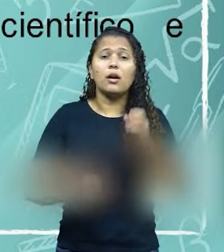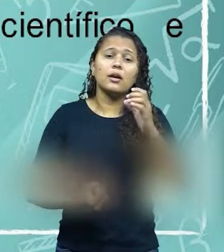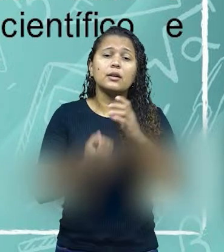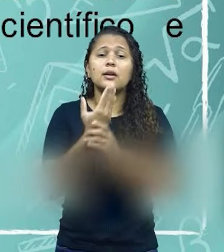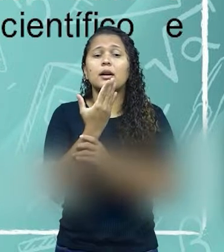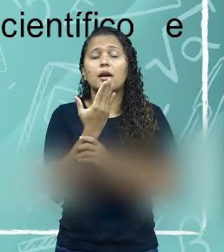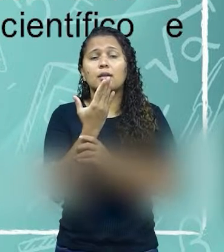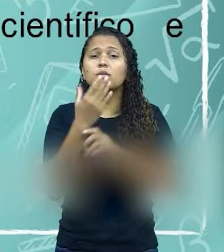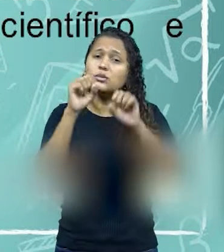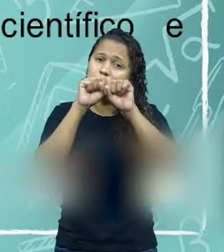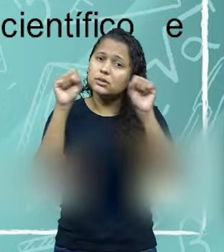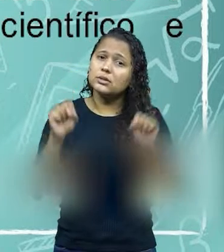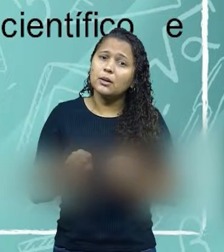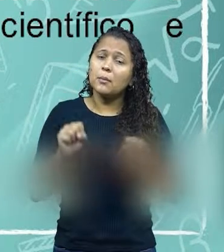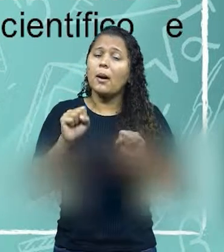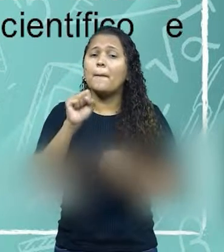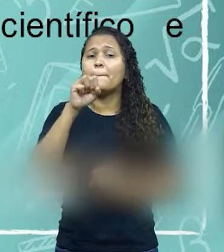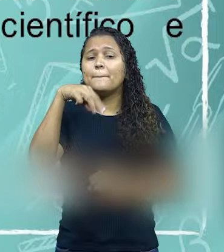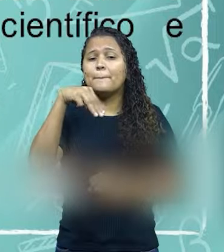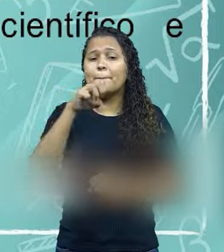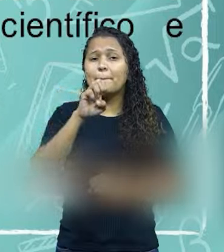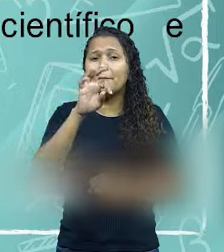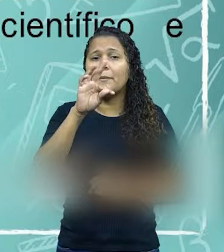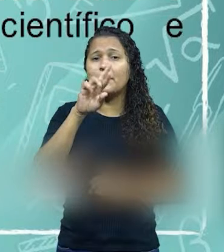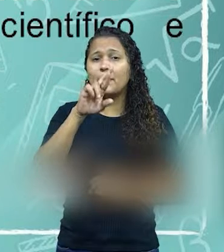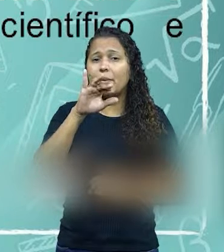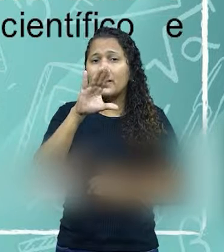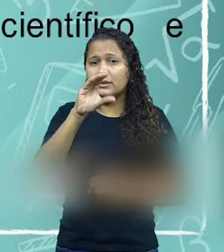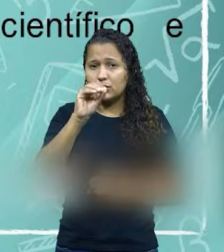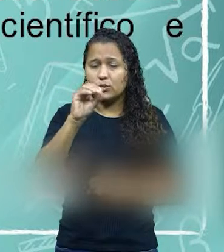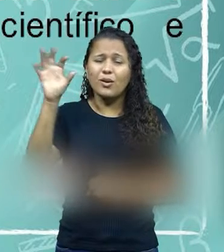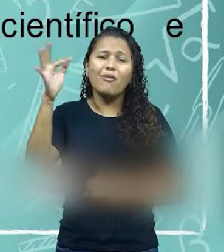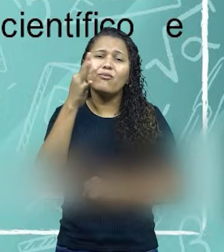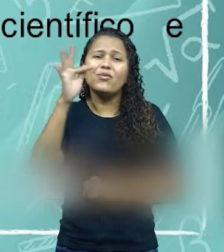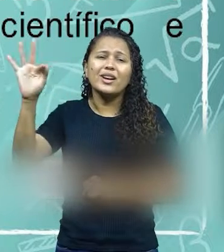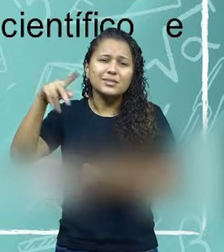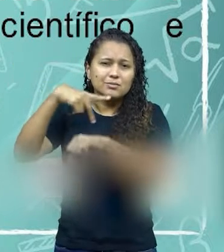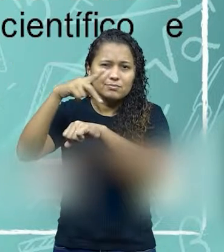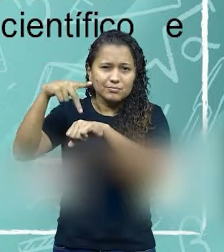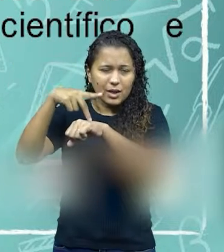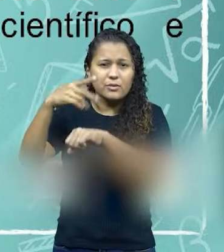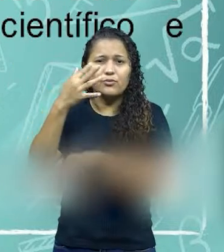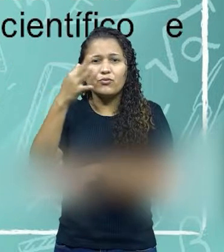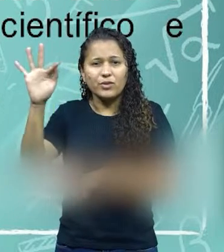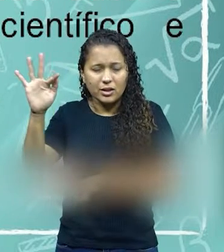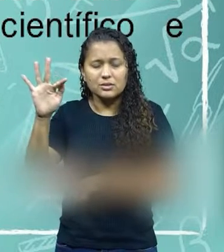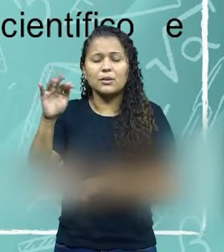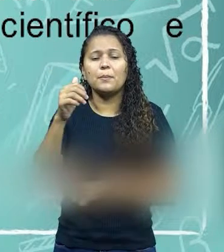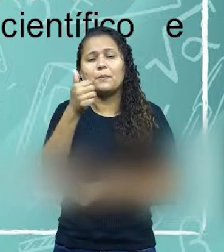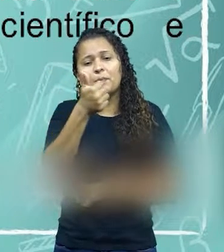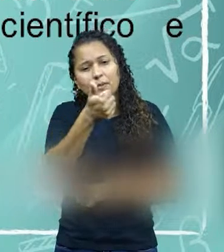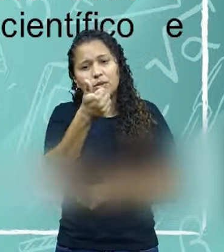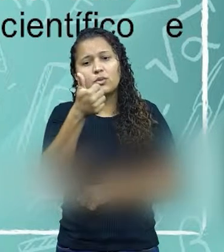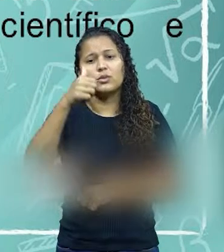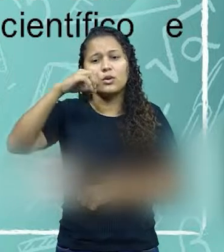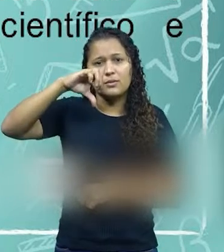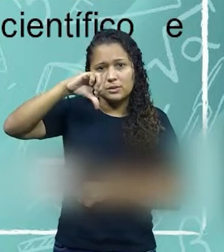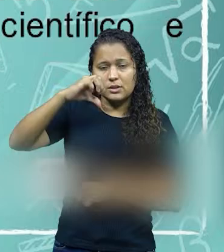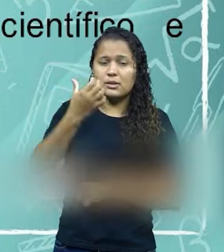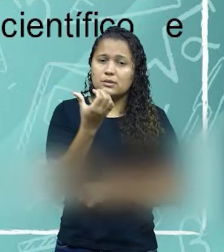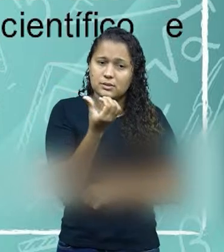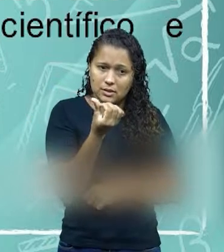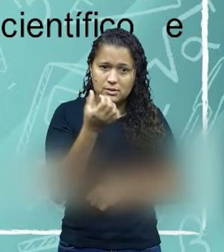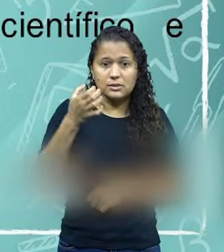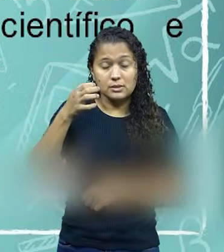padrão de sistema métrico. E ele foi criado na França no ano de 1960, durante a Conferência